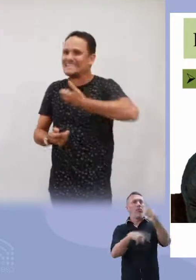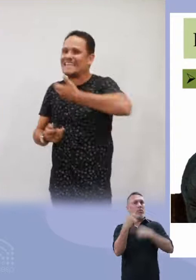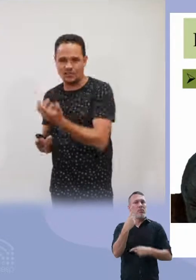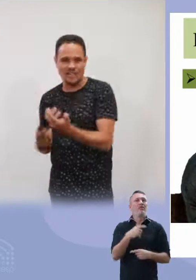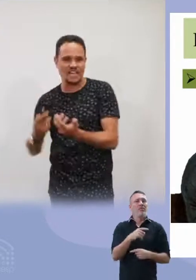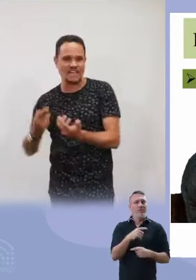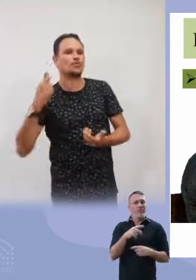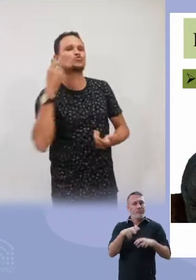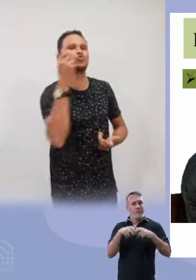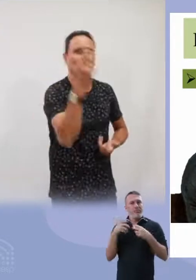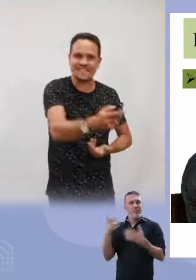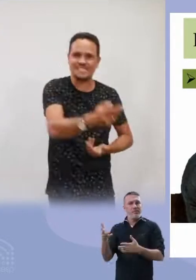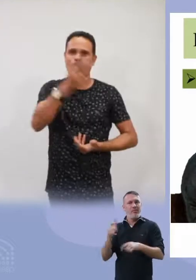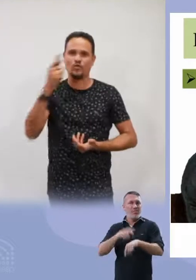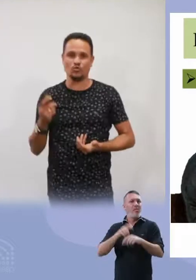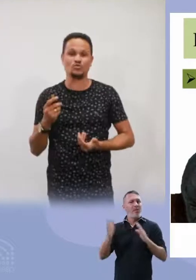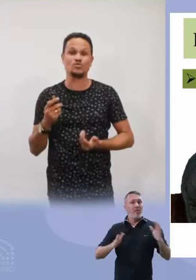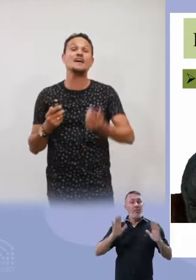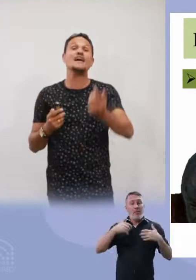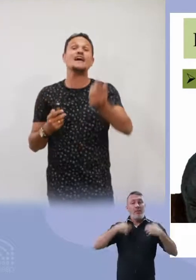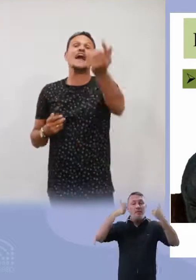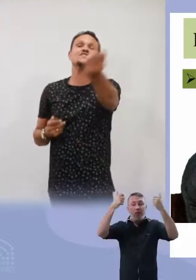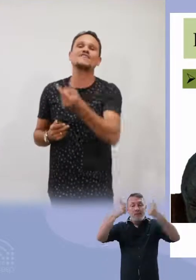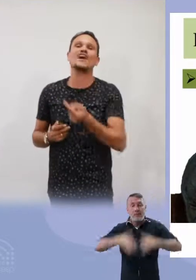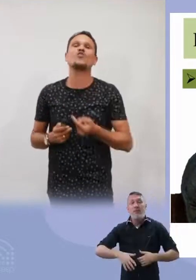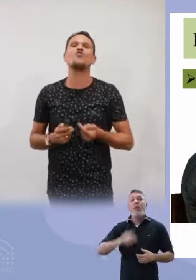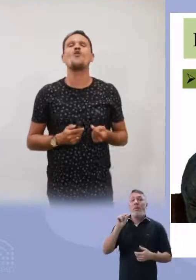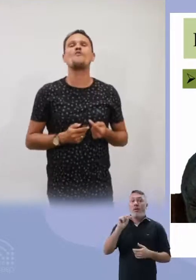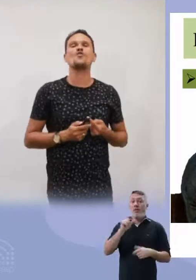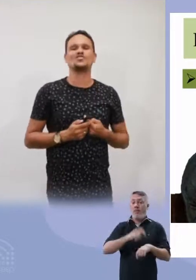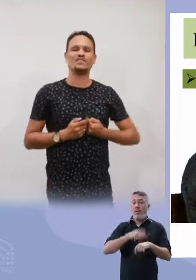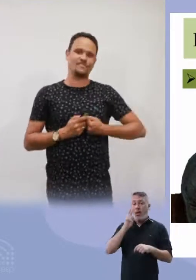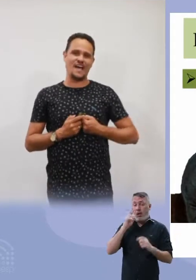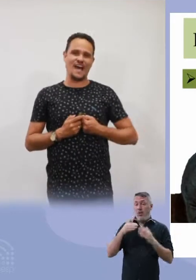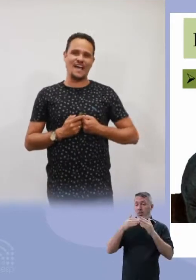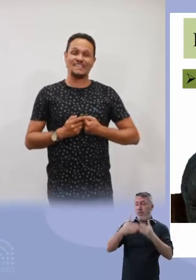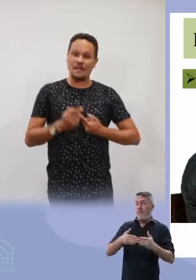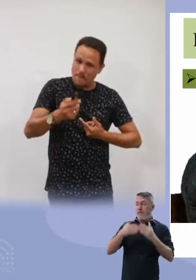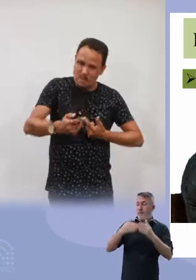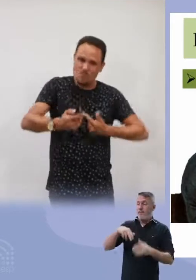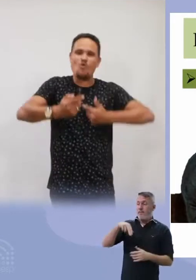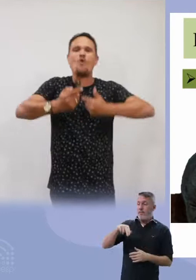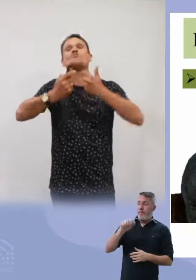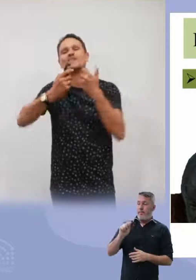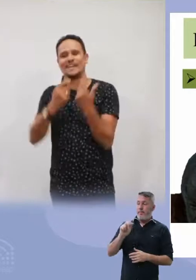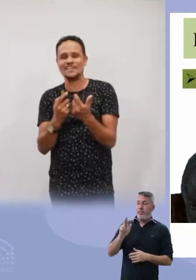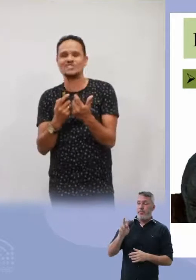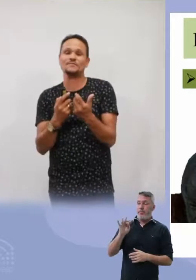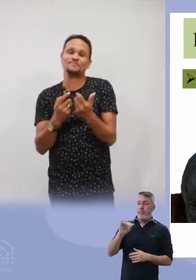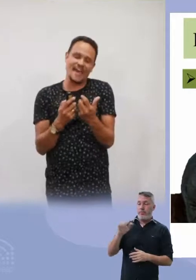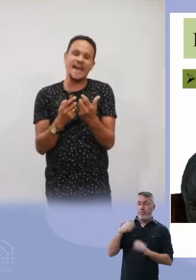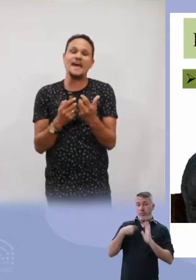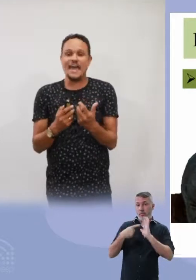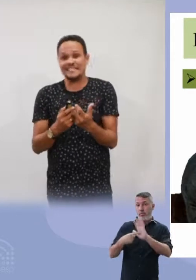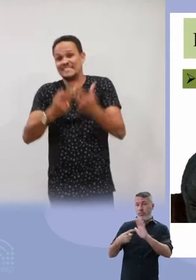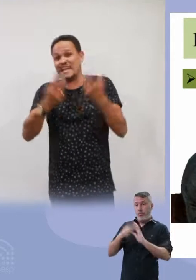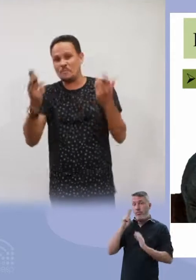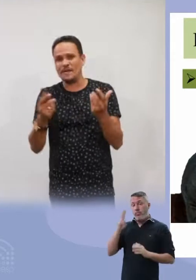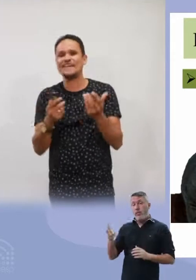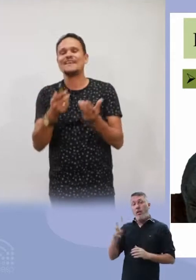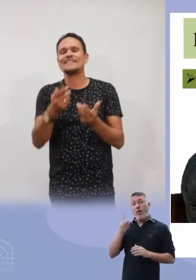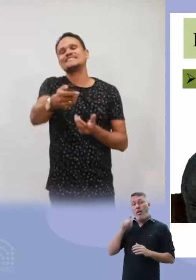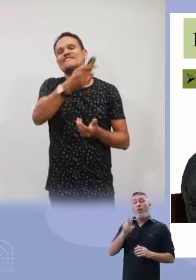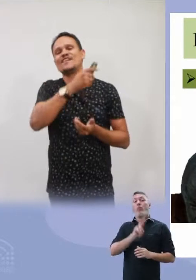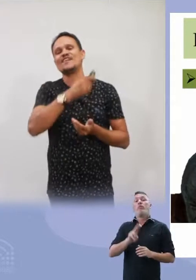para a cidade, eu tenho que levar produto, trazer produtos. Aí você vai ver a locomotiva também como um grande